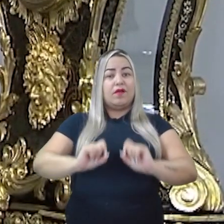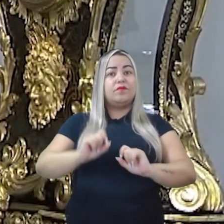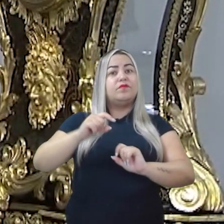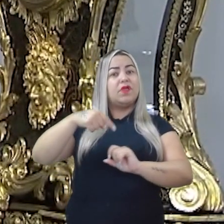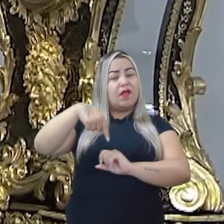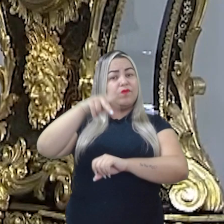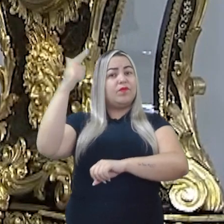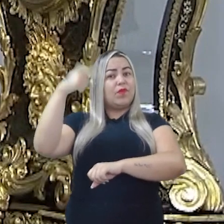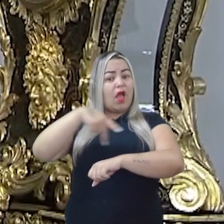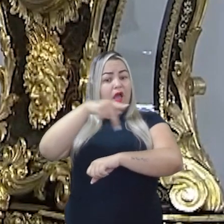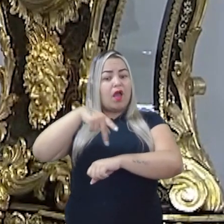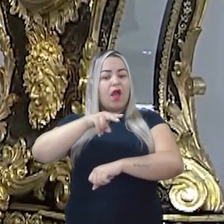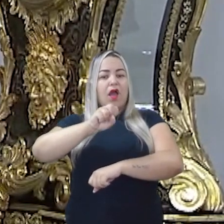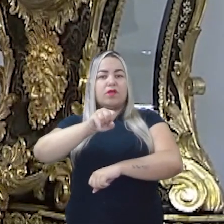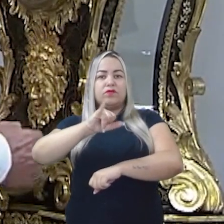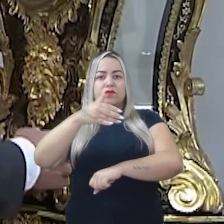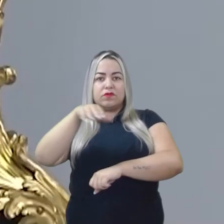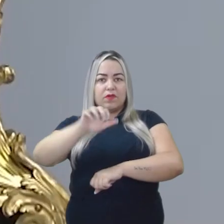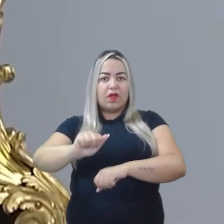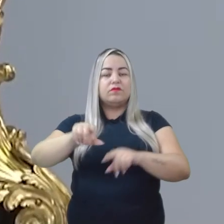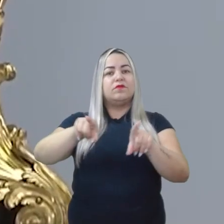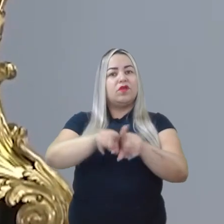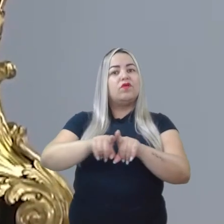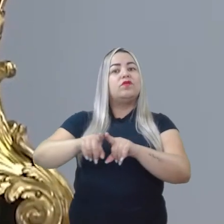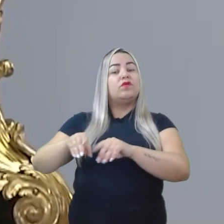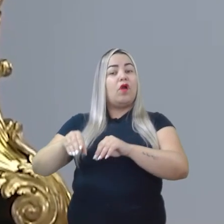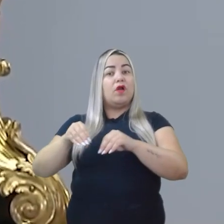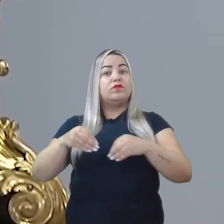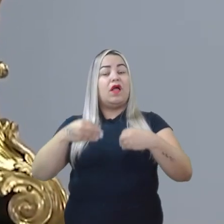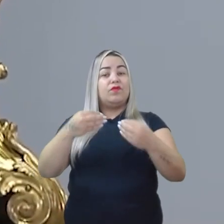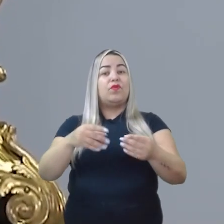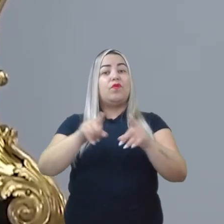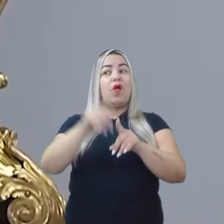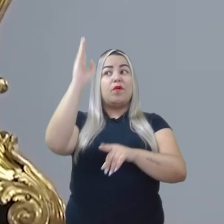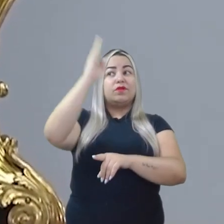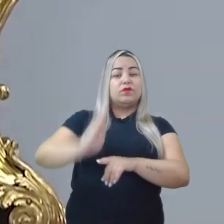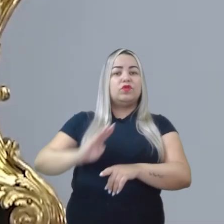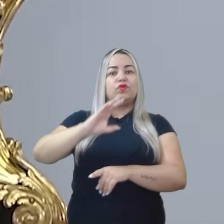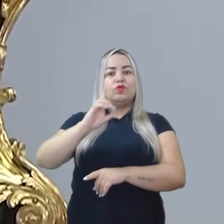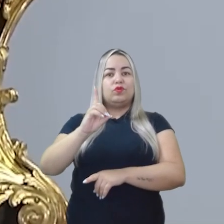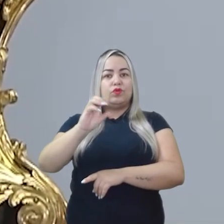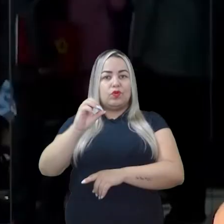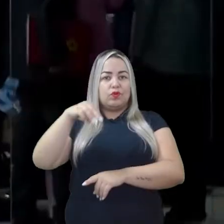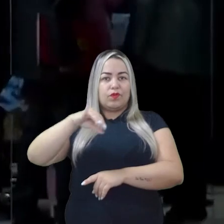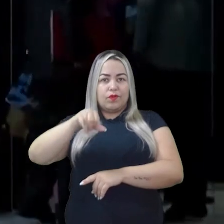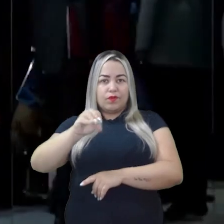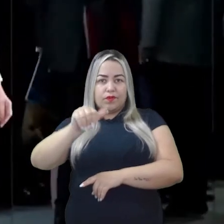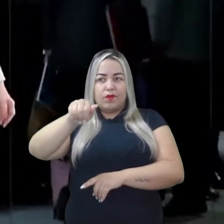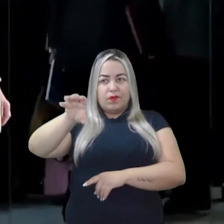precisou ser enviado à Suíça para a realização dos reparos. A peça foi trazida ao Brasil por Dom João